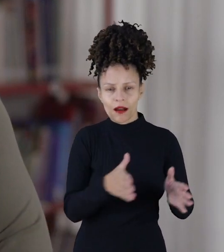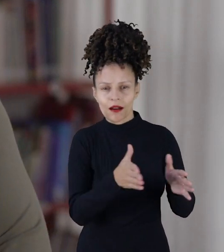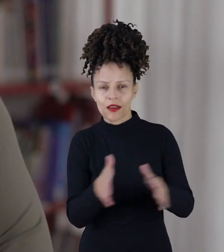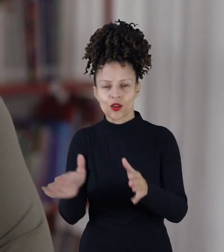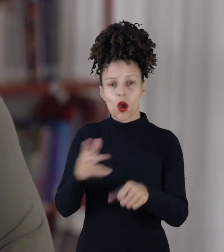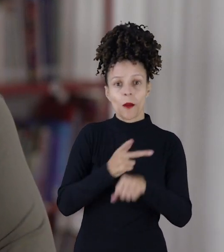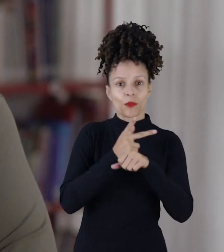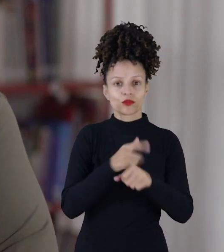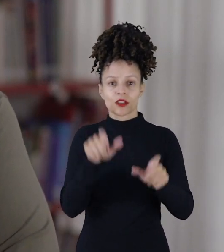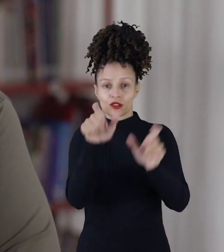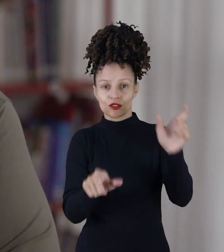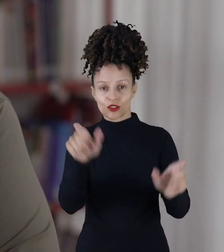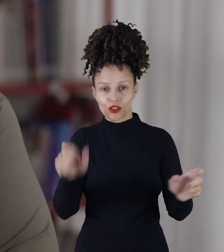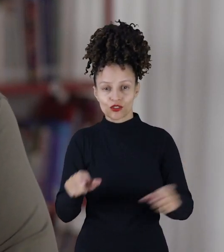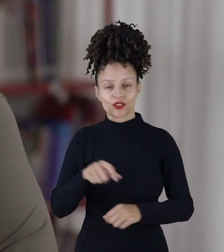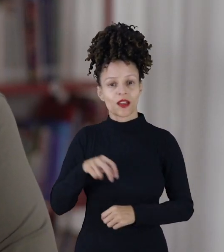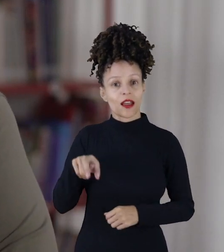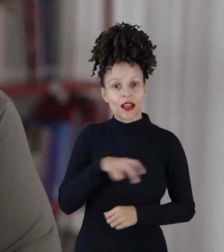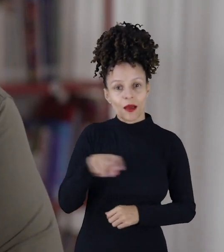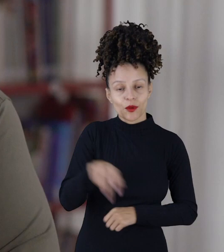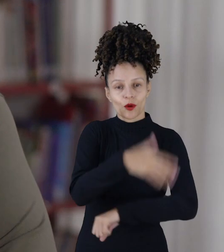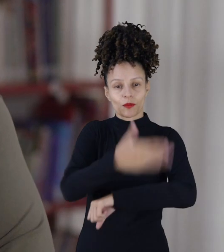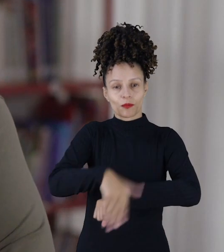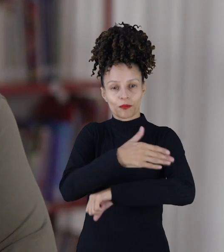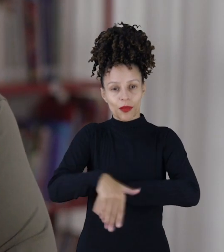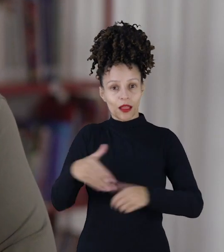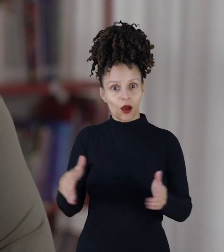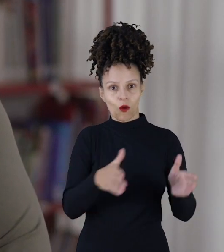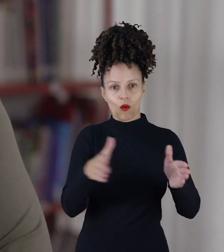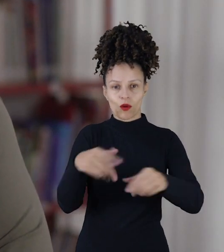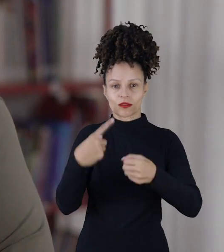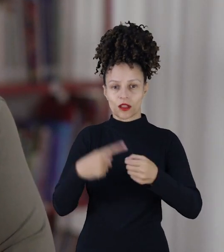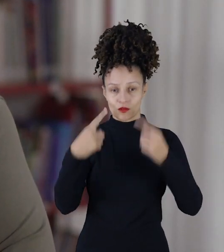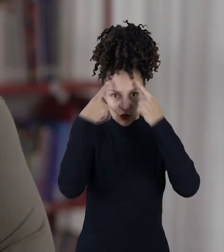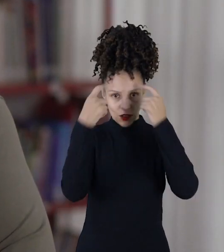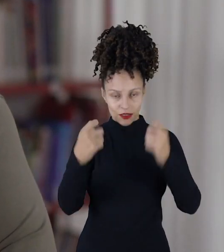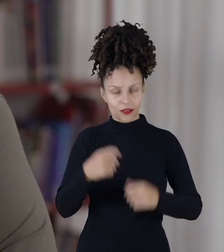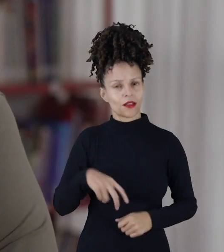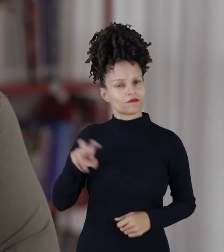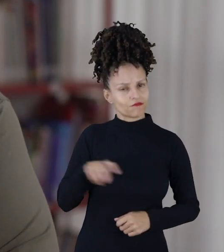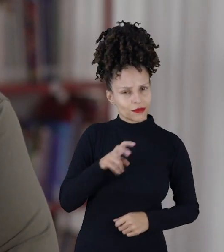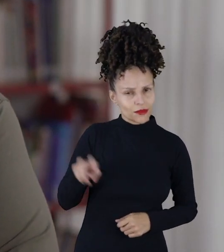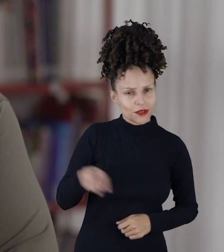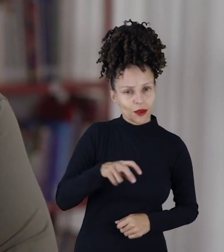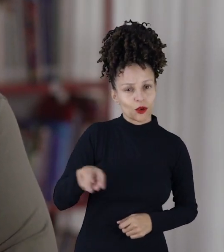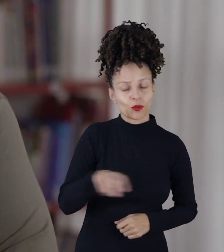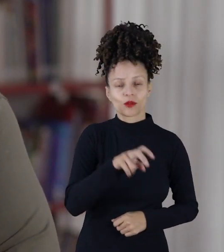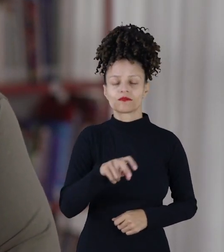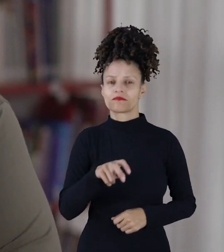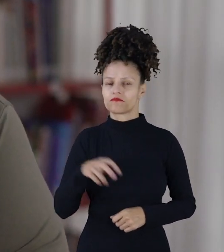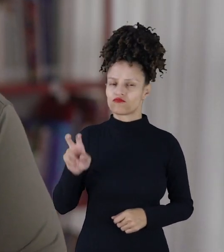o rio Antioquia. Na busca de gente, caminhou pelas ruas das cidades violentas. Muito caminhou